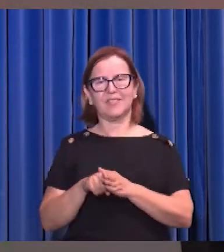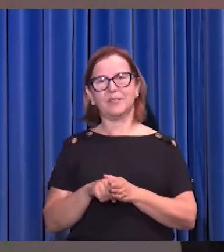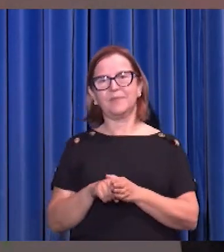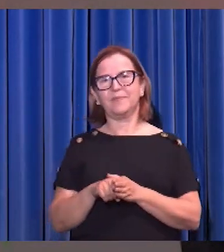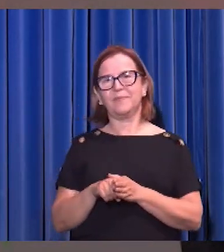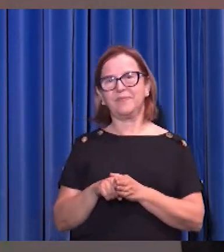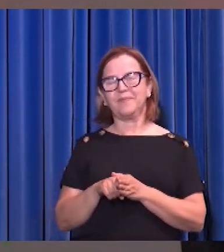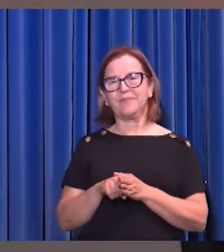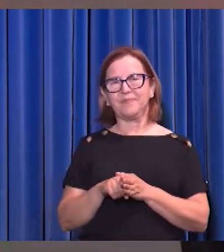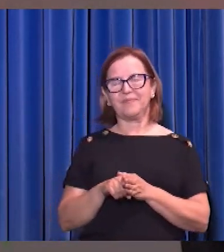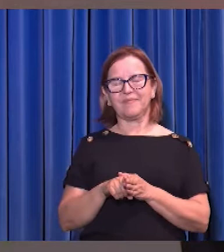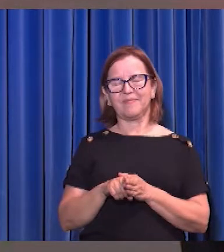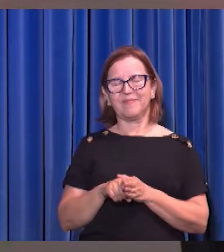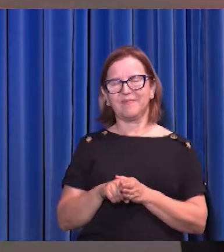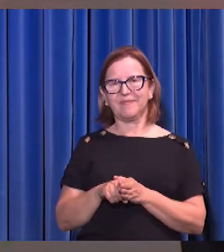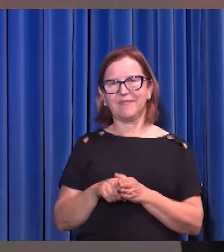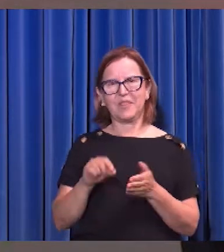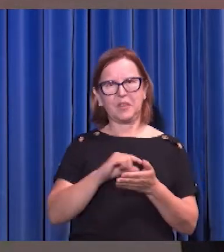aqui do versículo